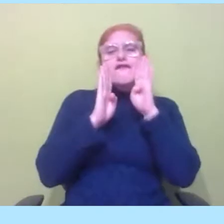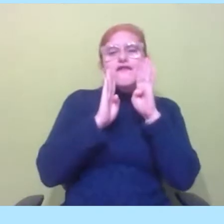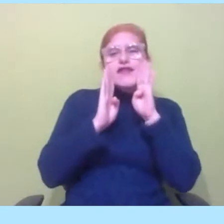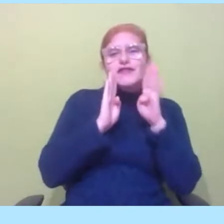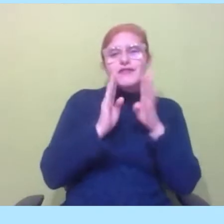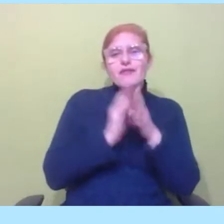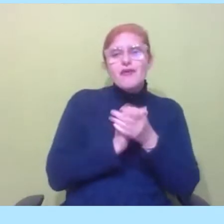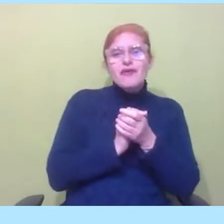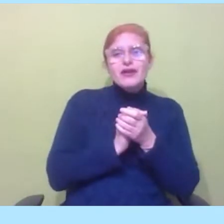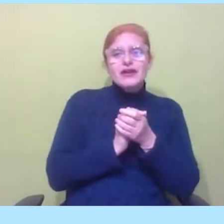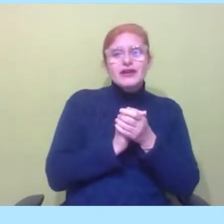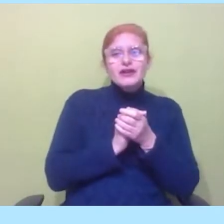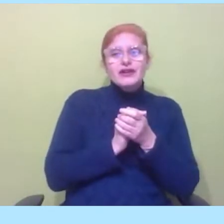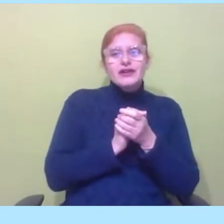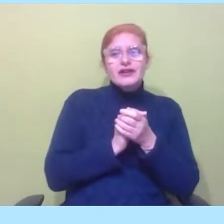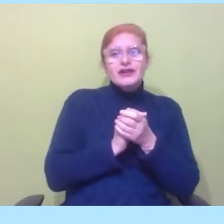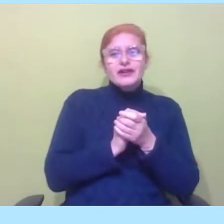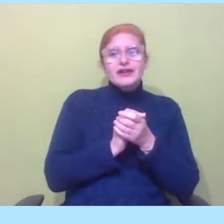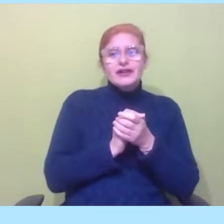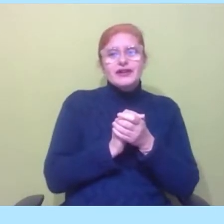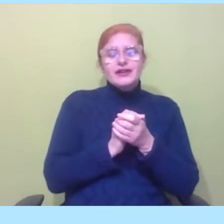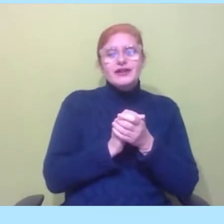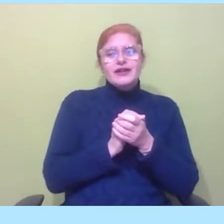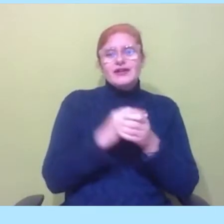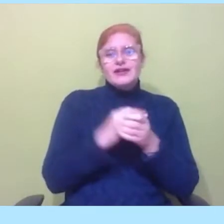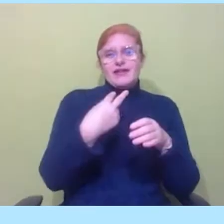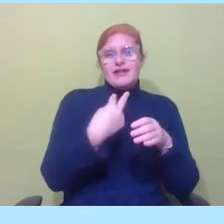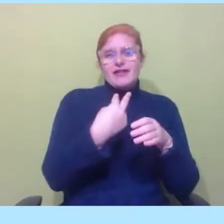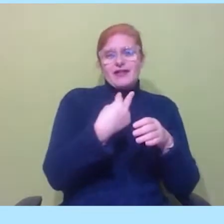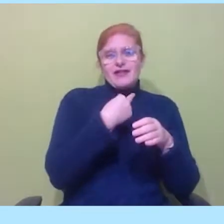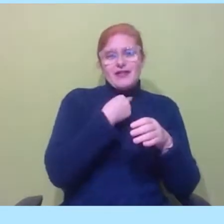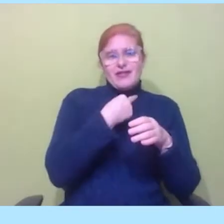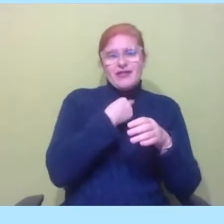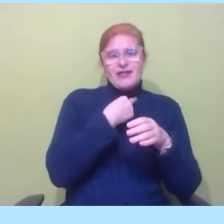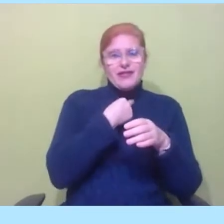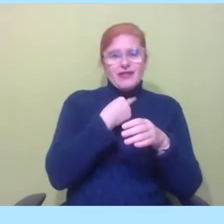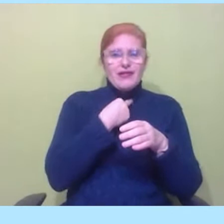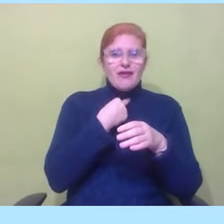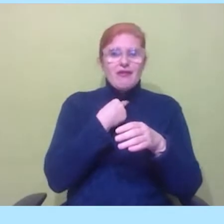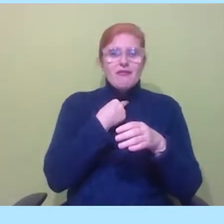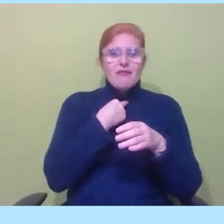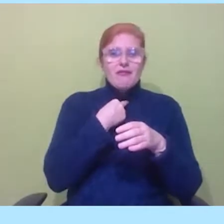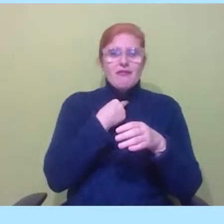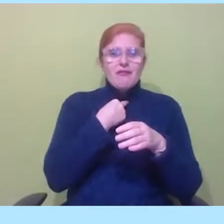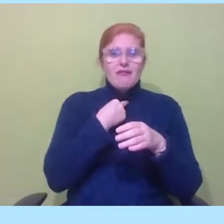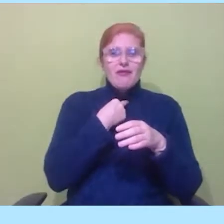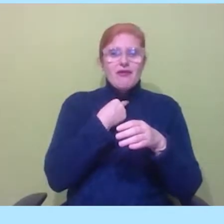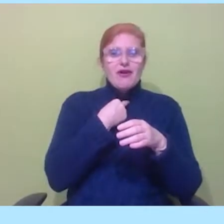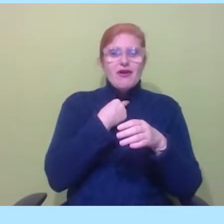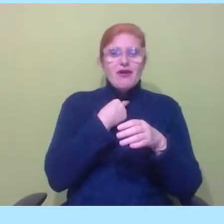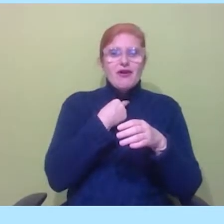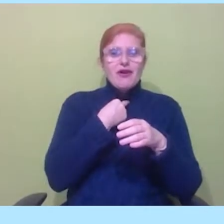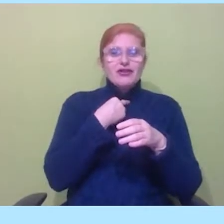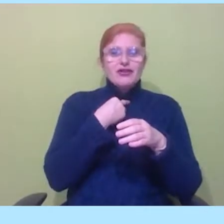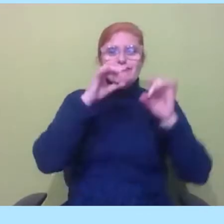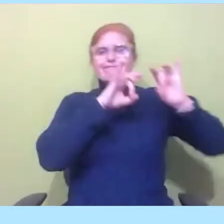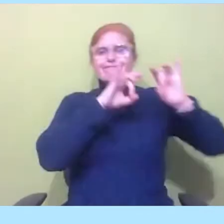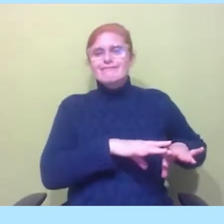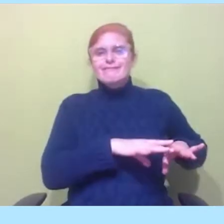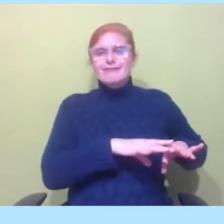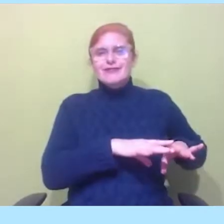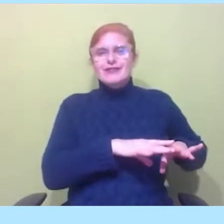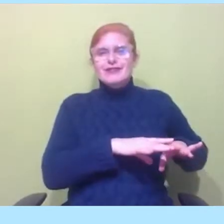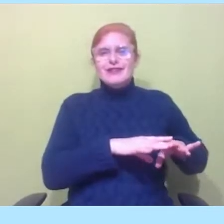ceder ao império da internet, o que é uma grande ironia, óbvio, porque, né, o que é um imperialista falando do outro, mas